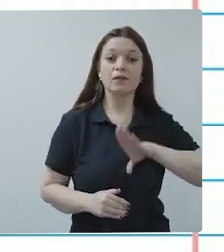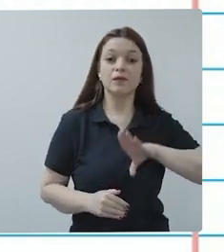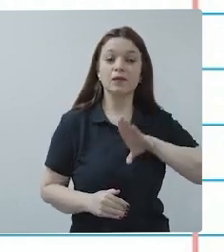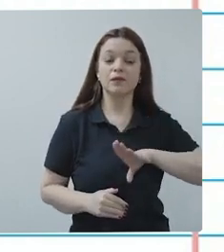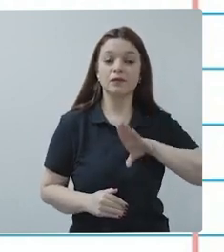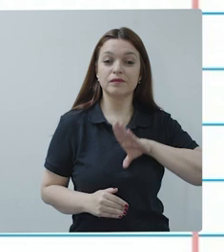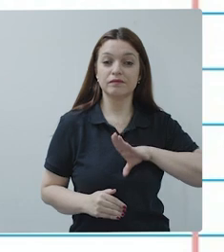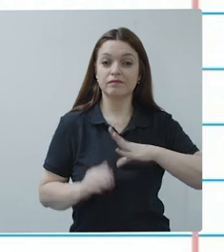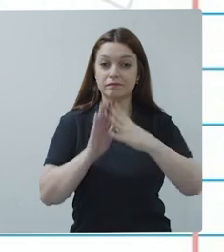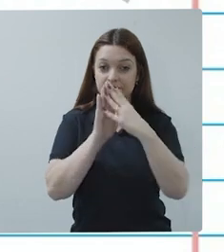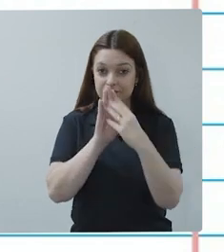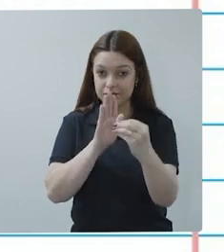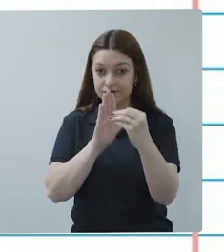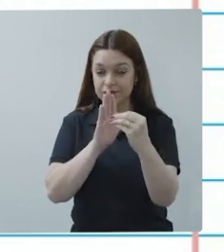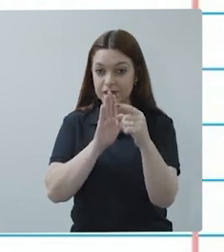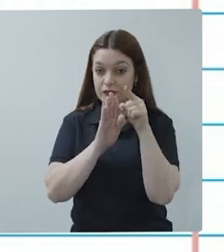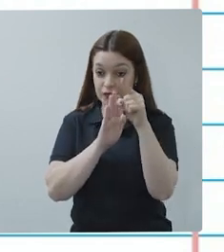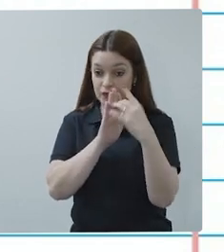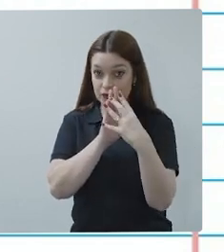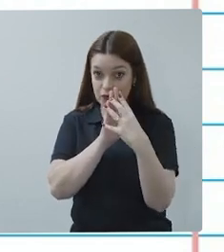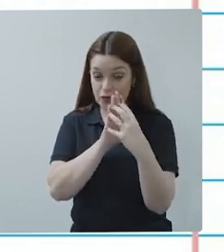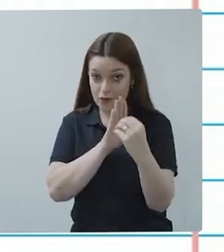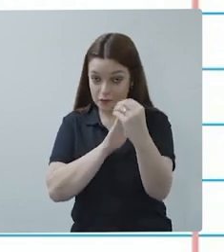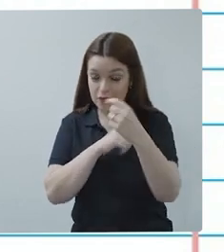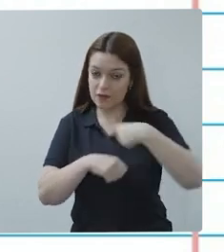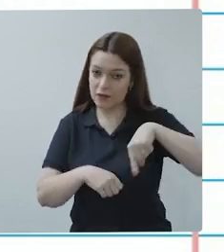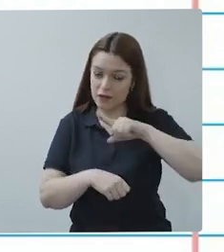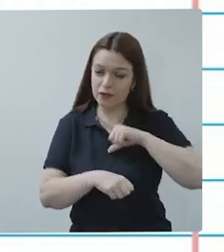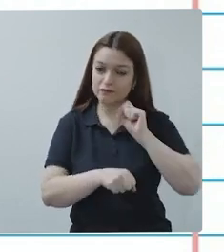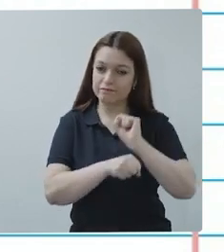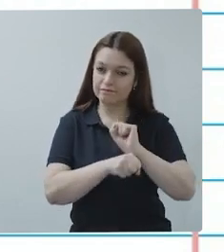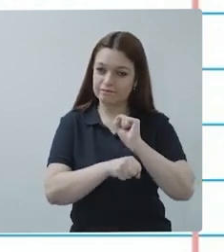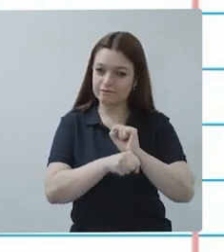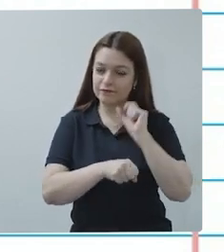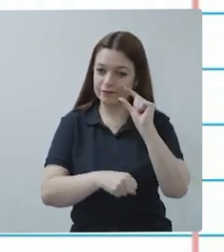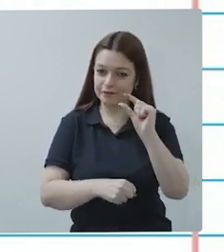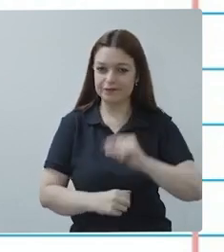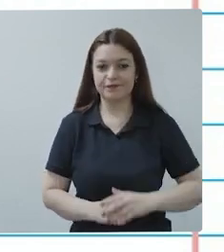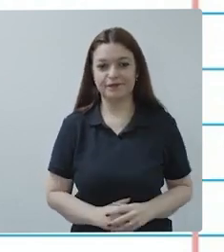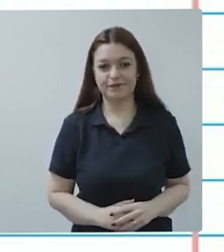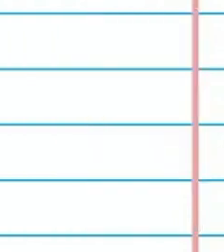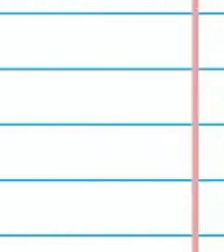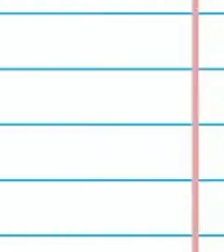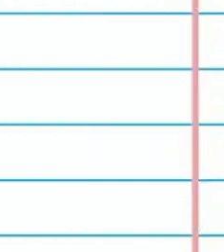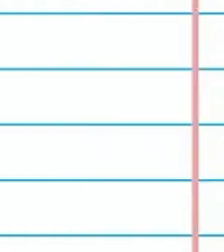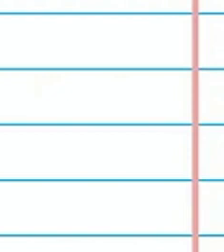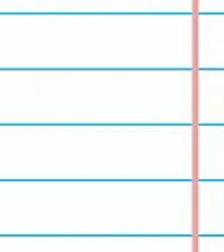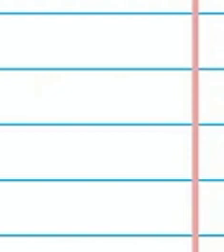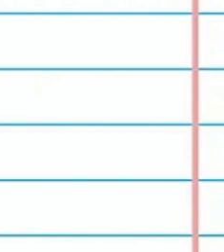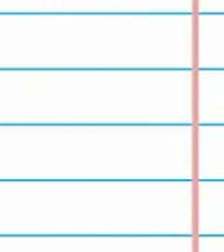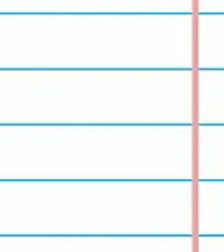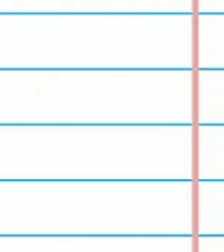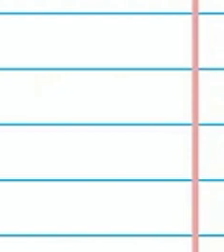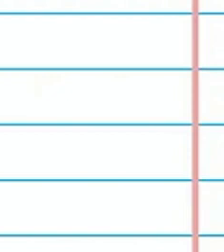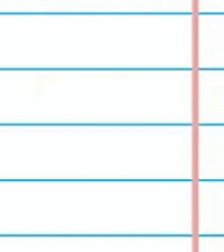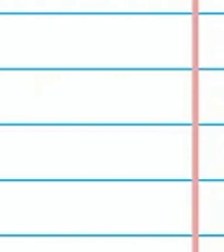portuguesa. Enquanto vocês fazem esse registro, nós aguardamos mais um pouquinho.